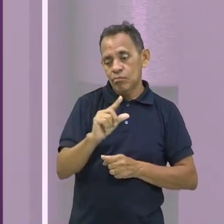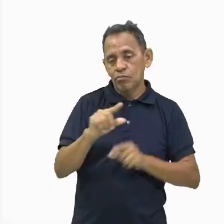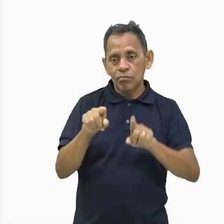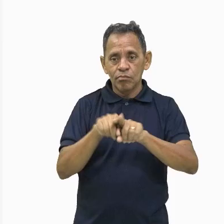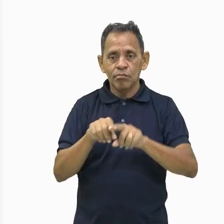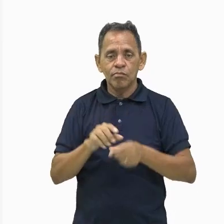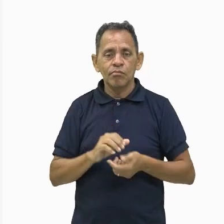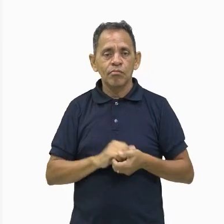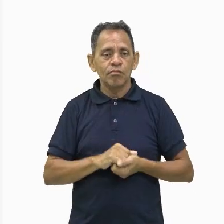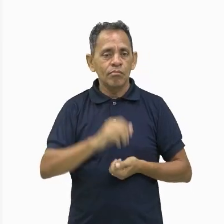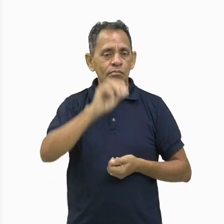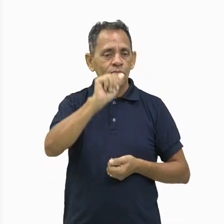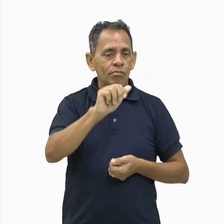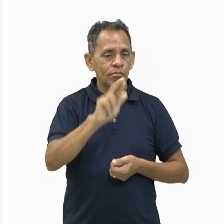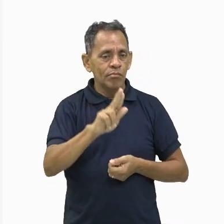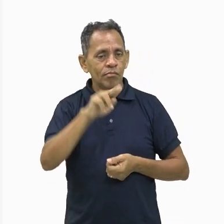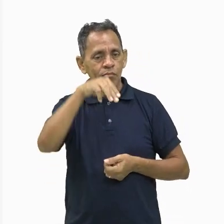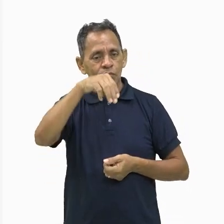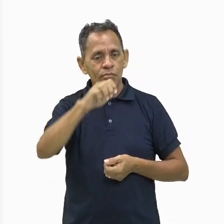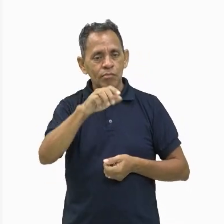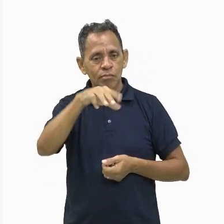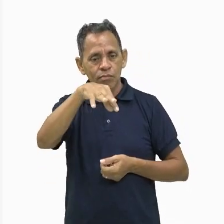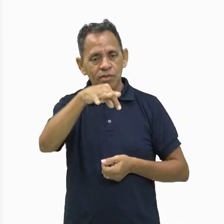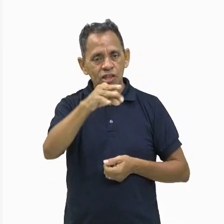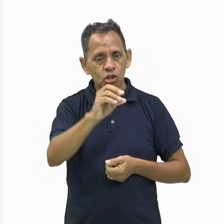comigo para a nossa cartela.